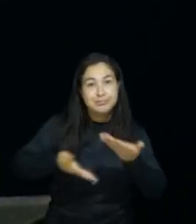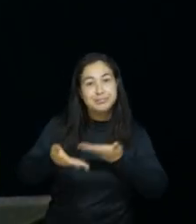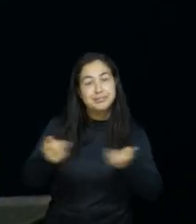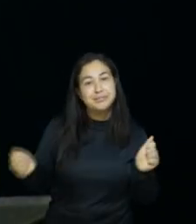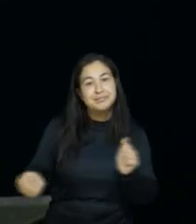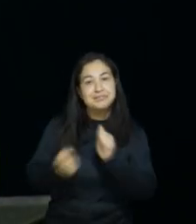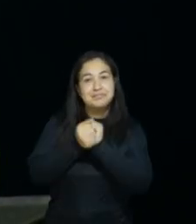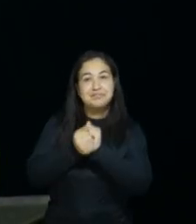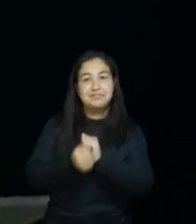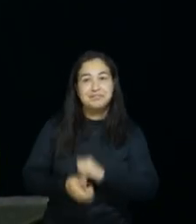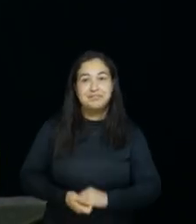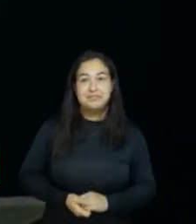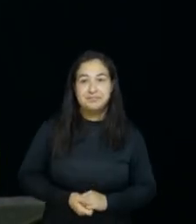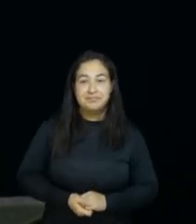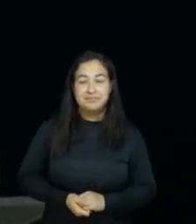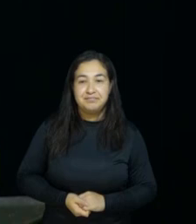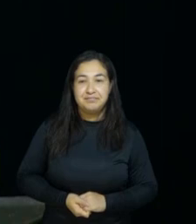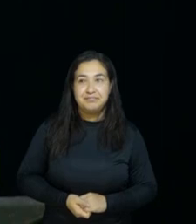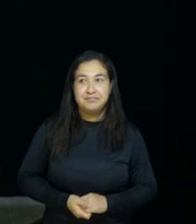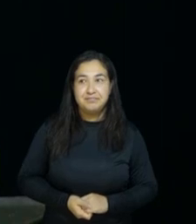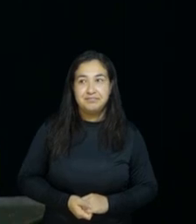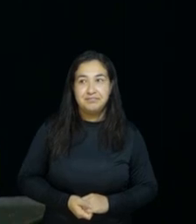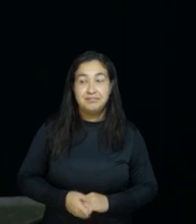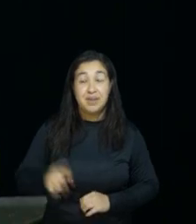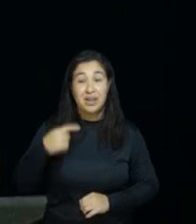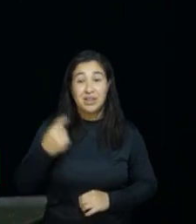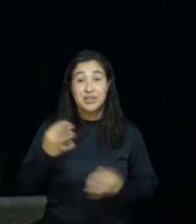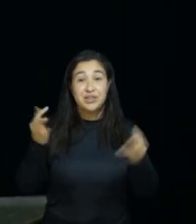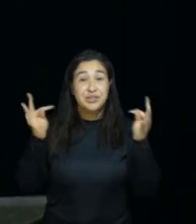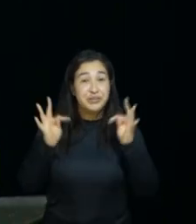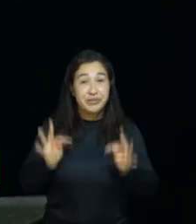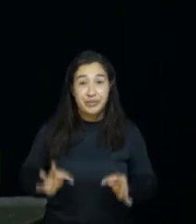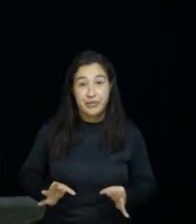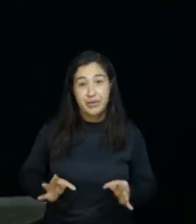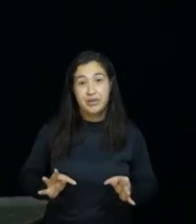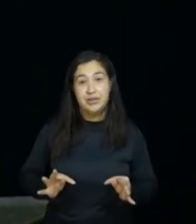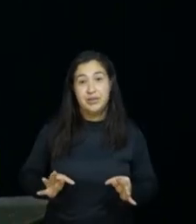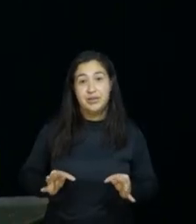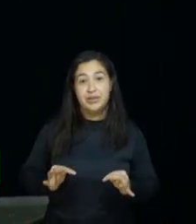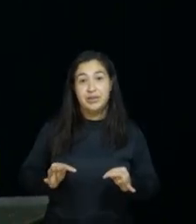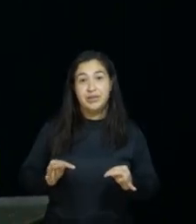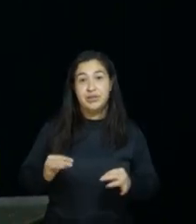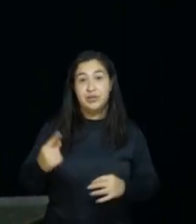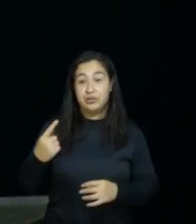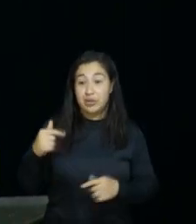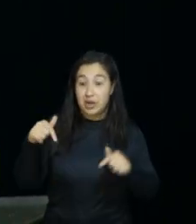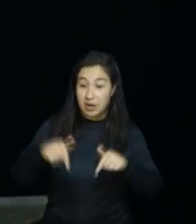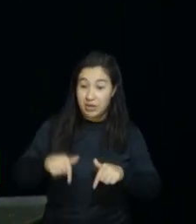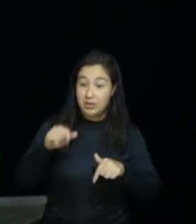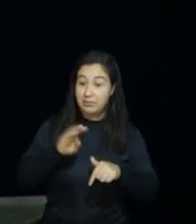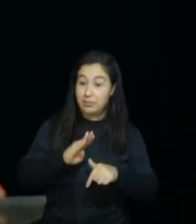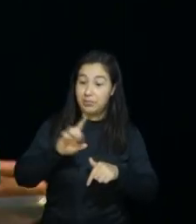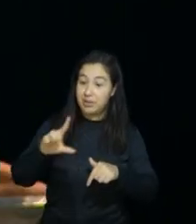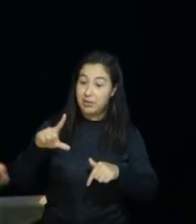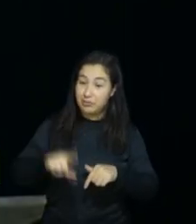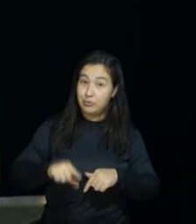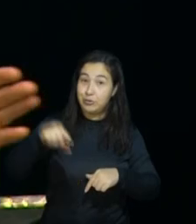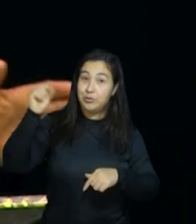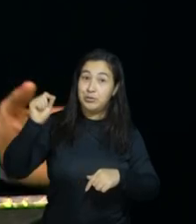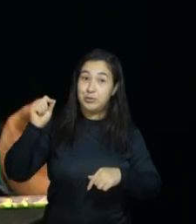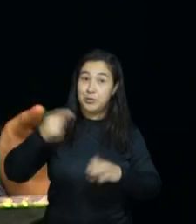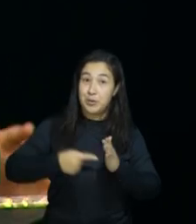Queridos deputados, para nós é uma alegria, enquanto cidade, sermos escolhidos como a primeira cidade, região